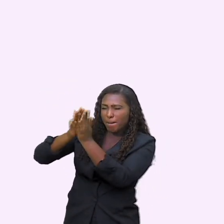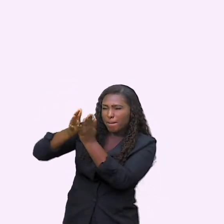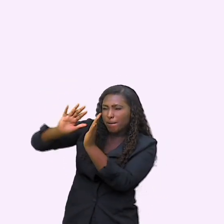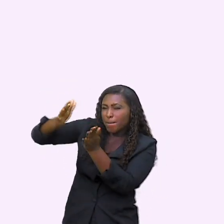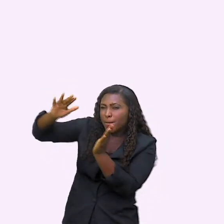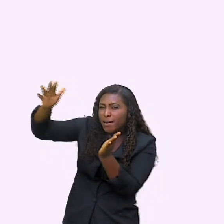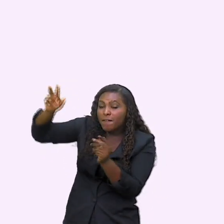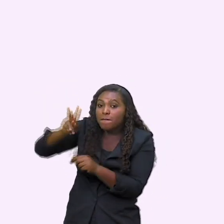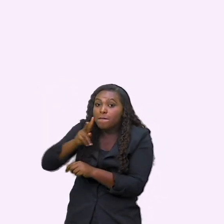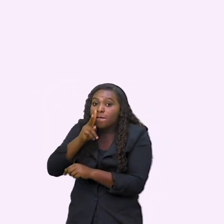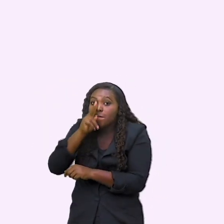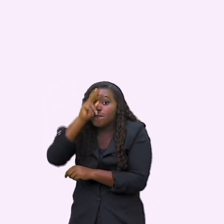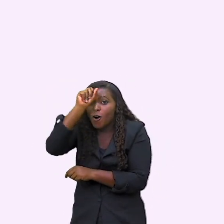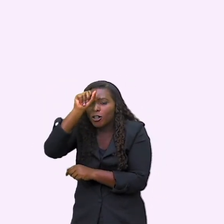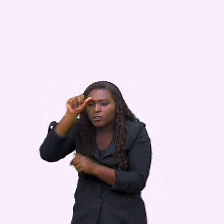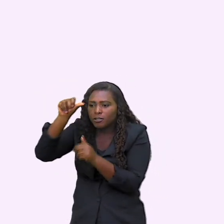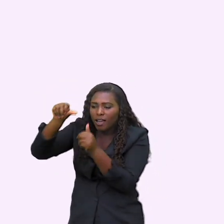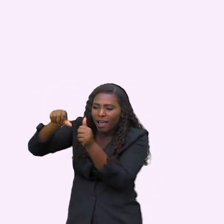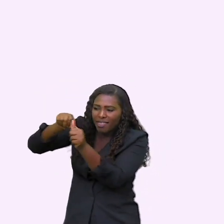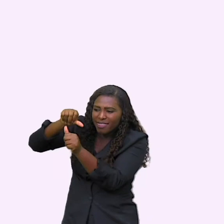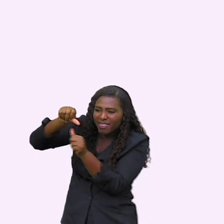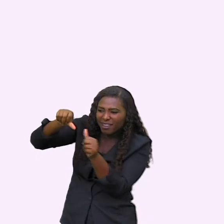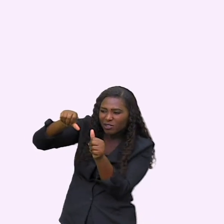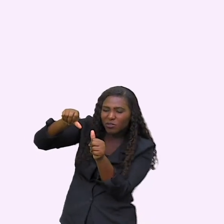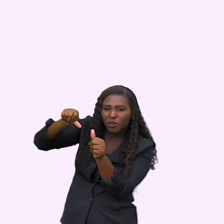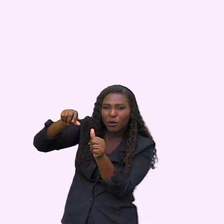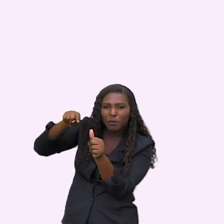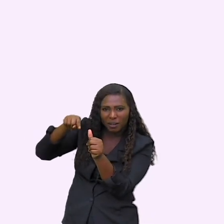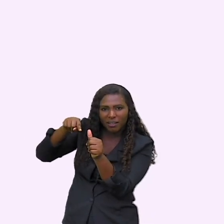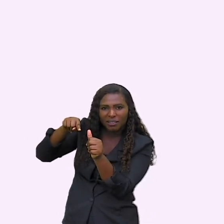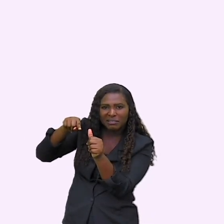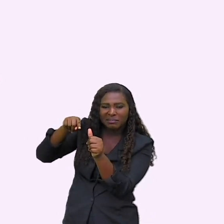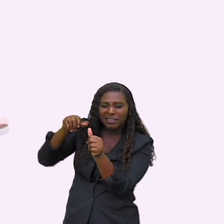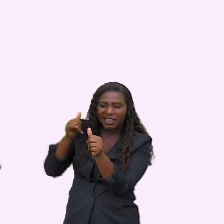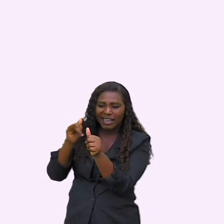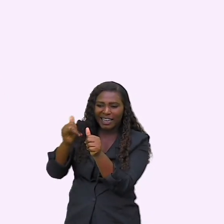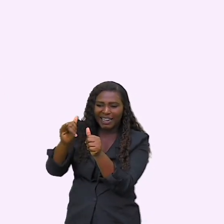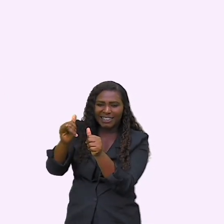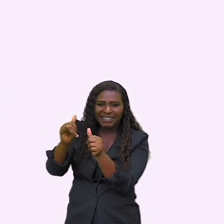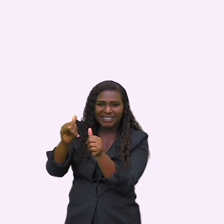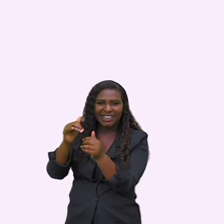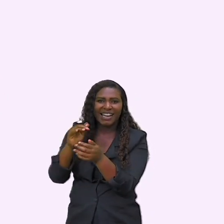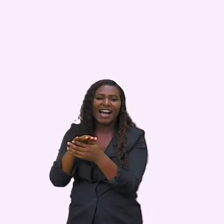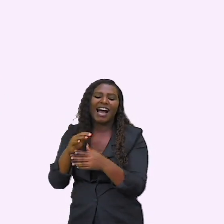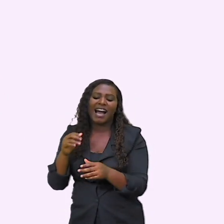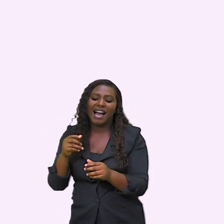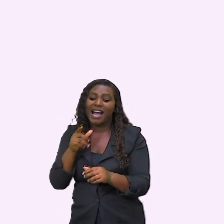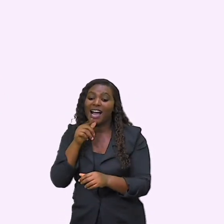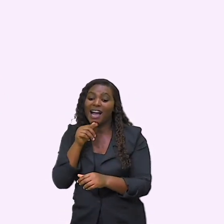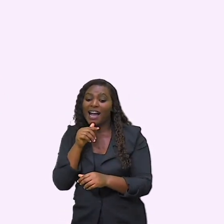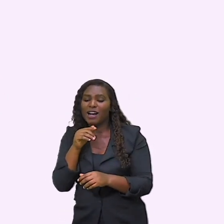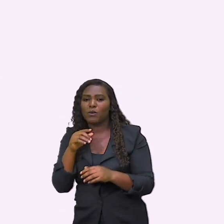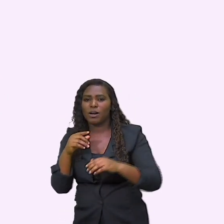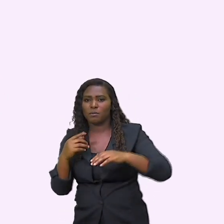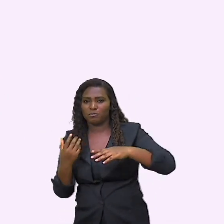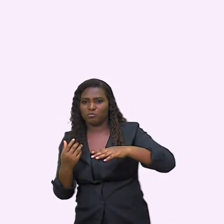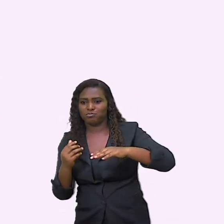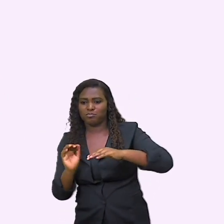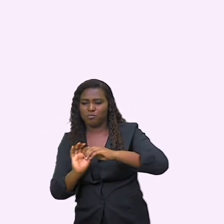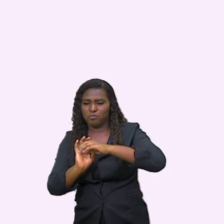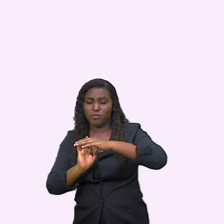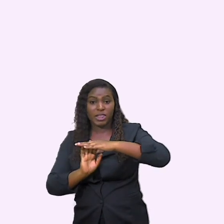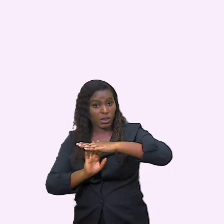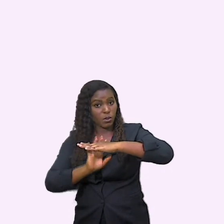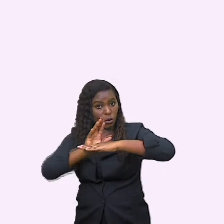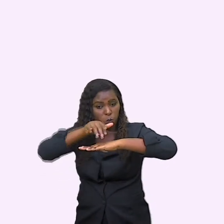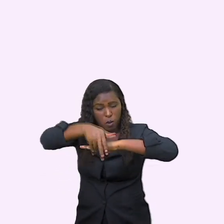líquido é responsável por armazenar o calor, aquecendo a água nas usinas, produzindo vapor. E